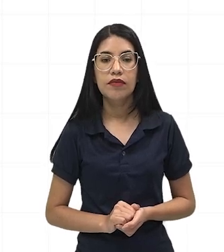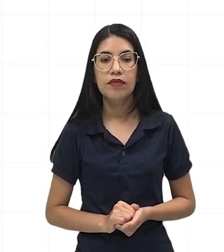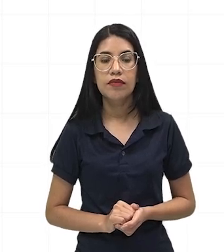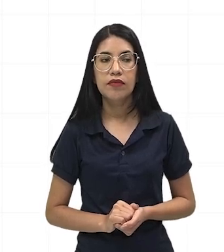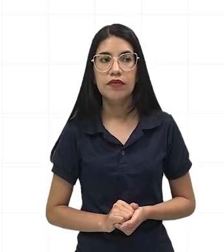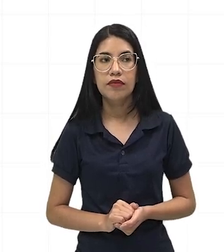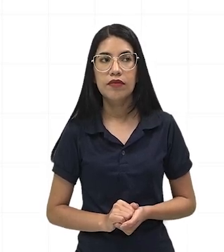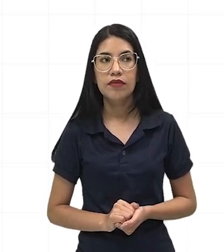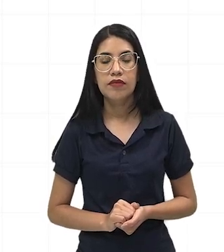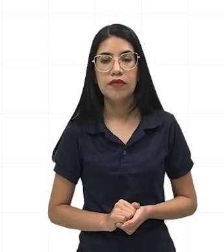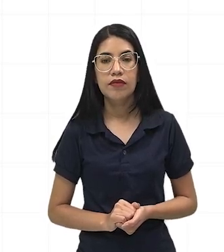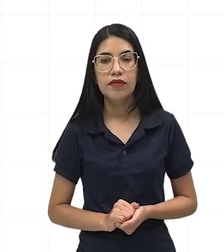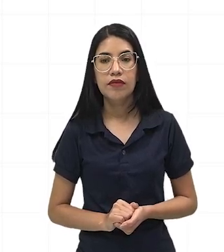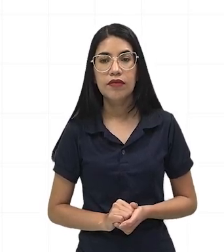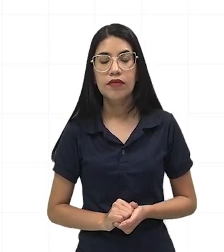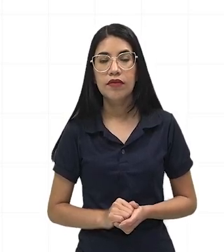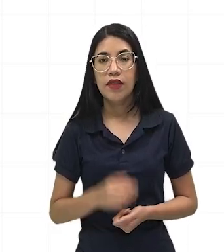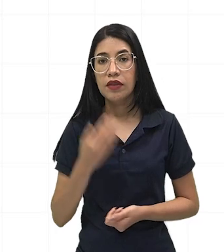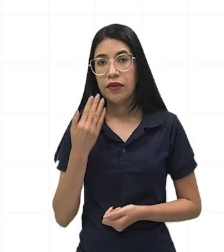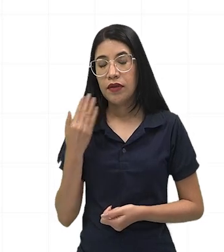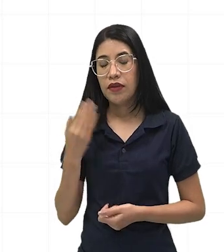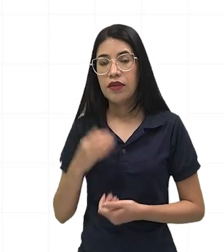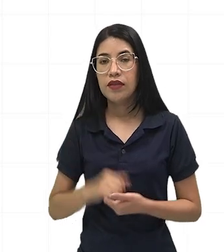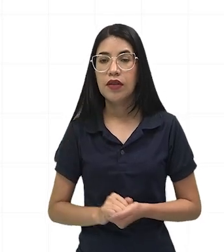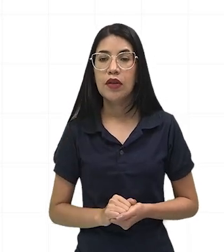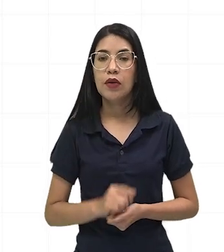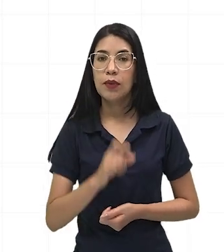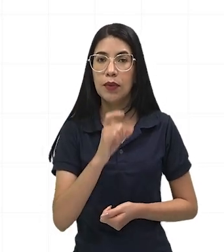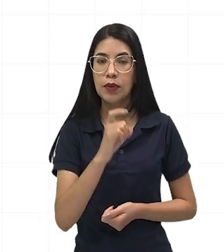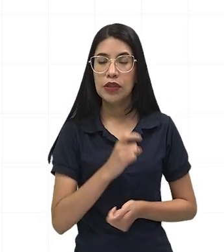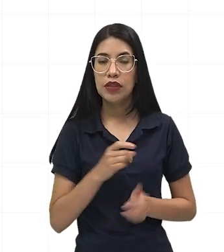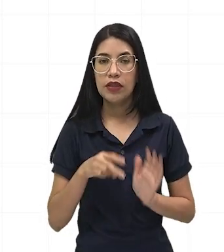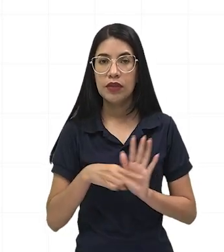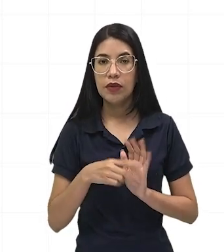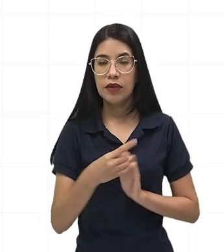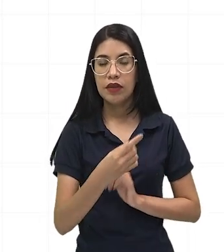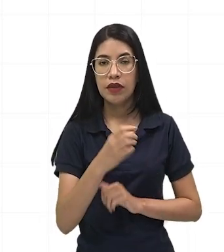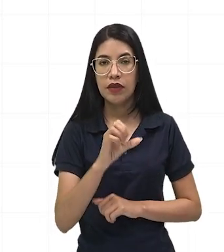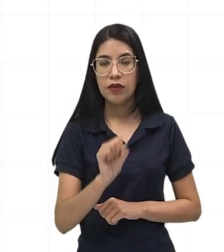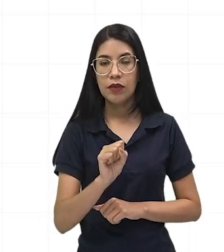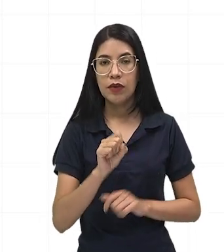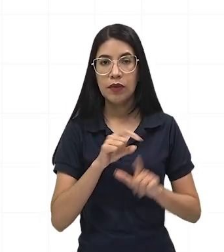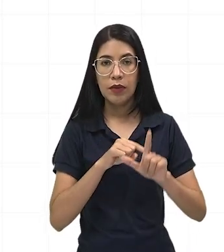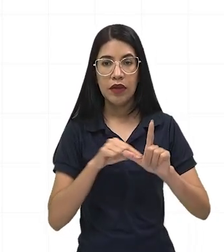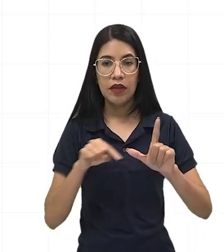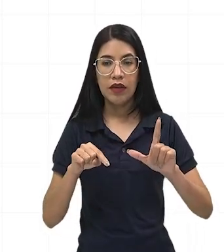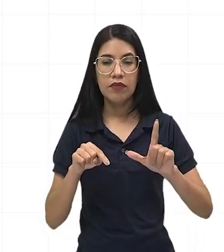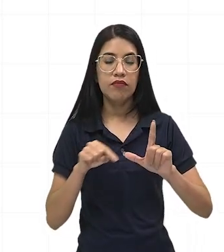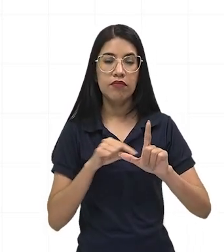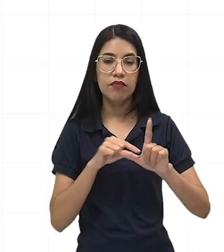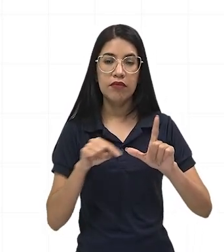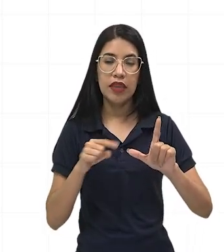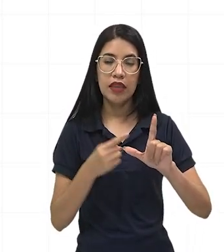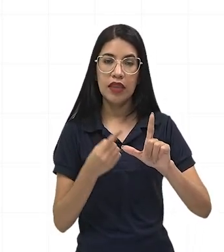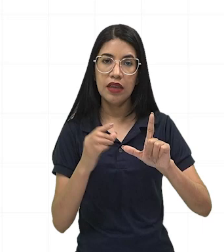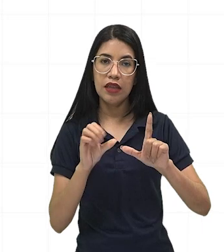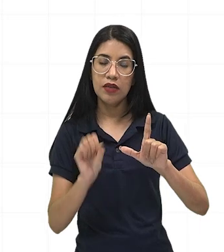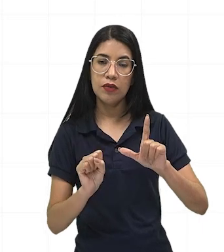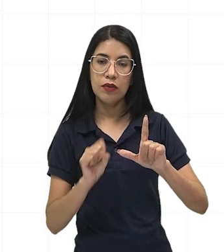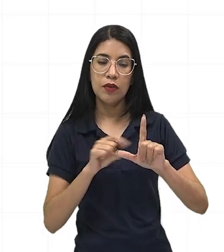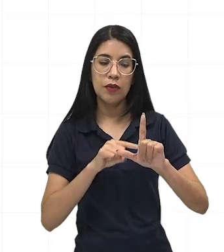Aqui, ó. 18 em x, porque esse aqui é o eixo x e aqui é o eixo y. E